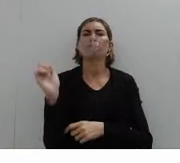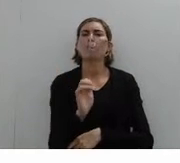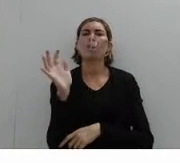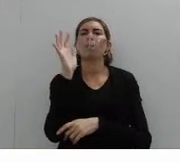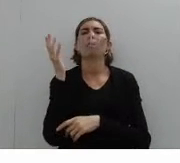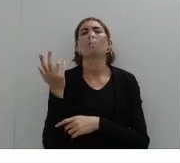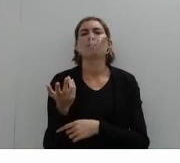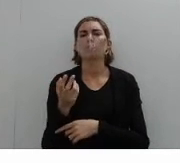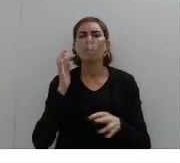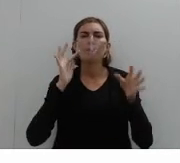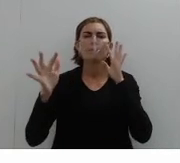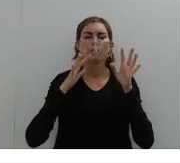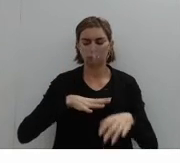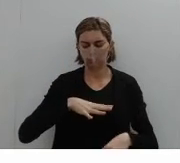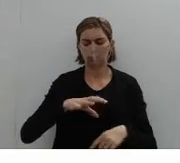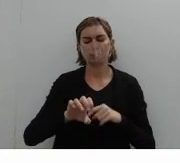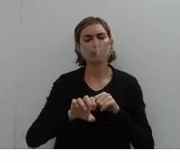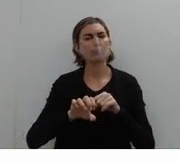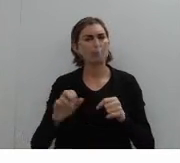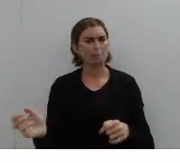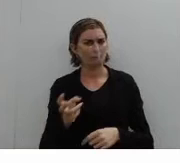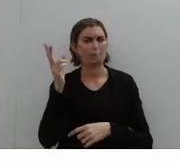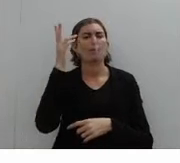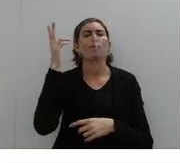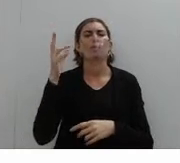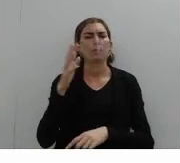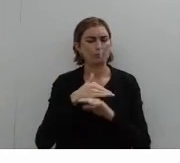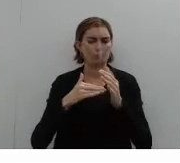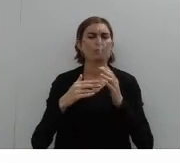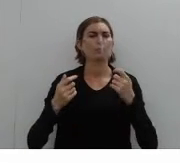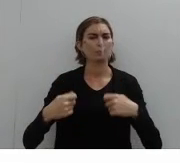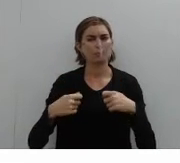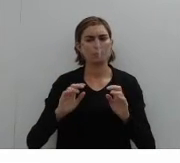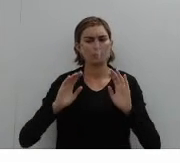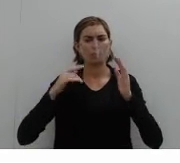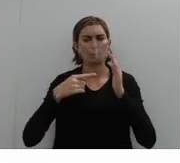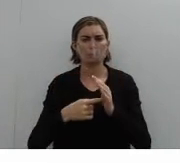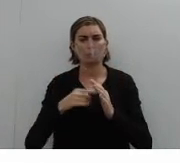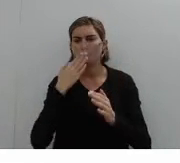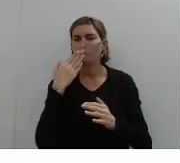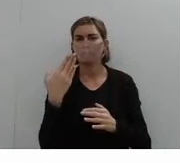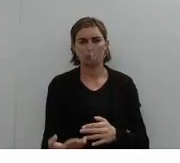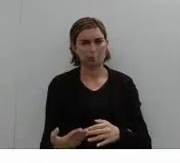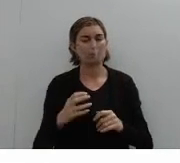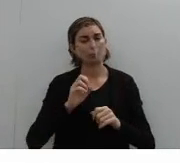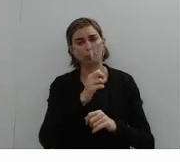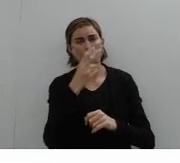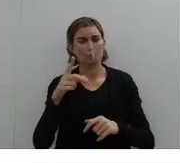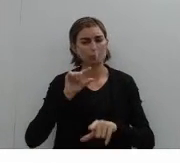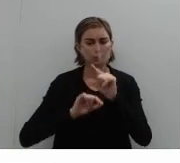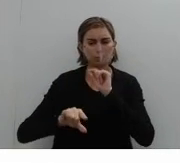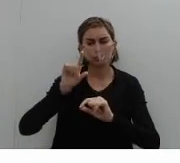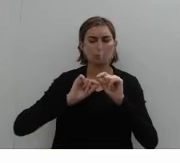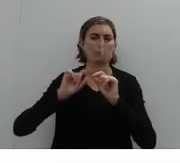da reflexão ética? Valor é tudo aquilo que deve ser objeto de preferência ou